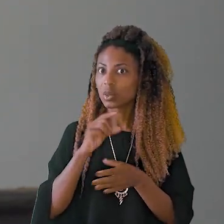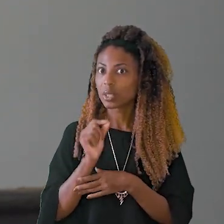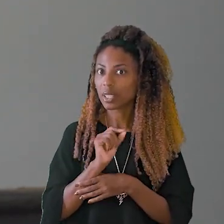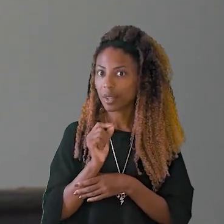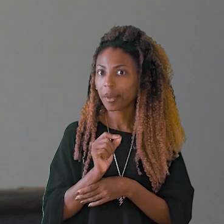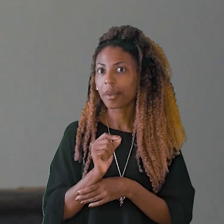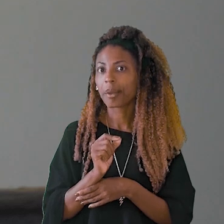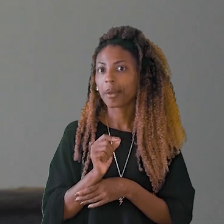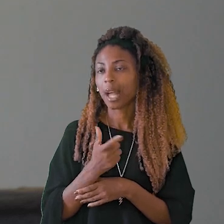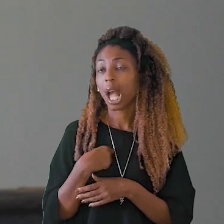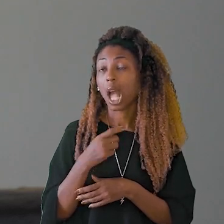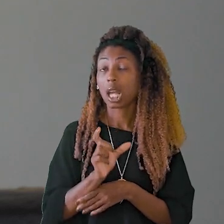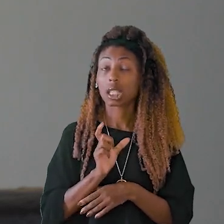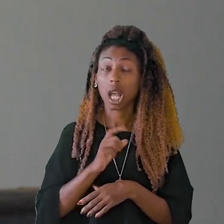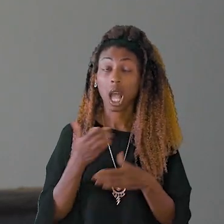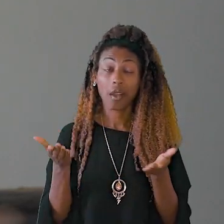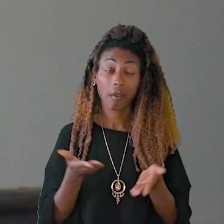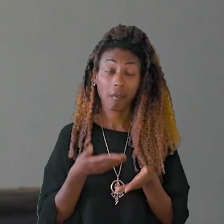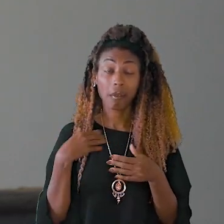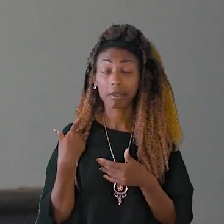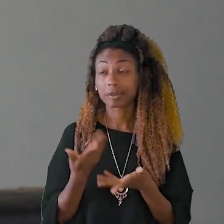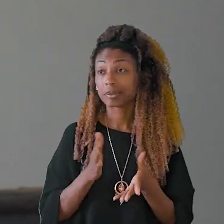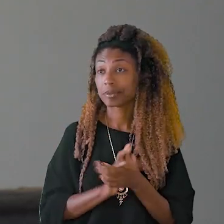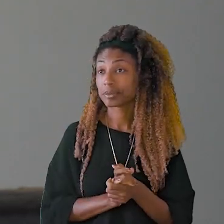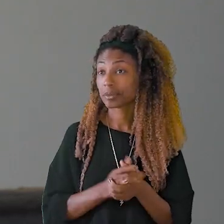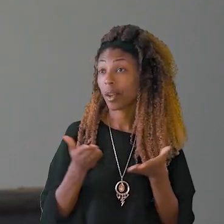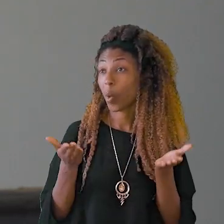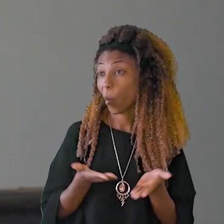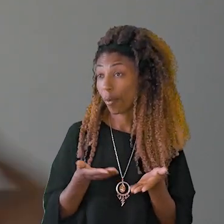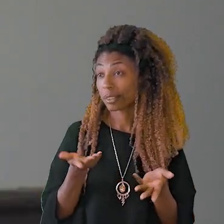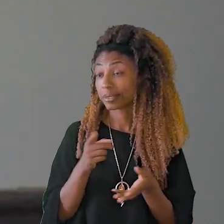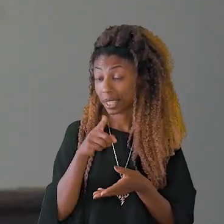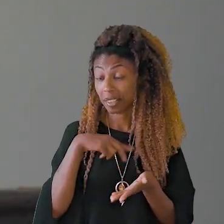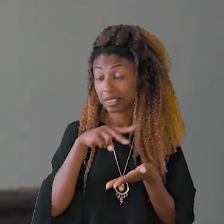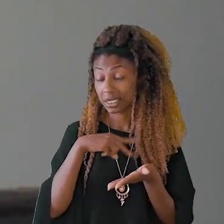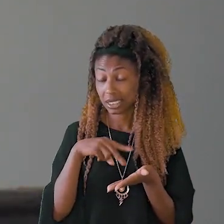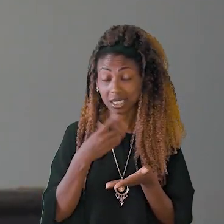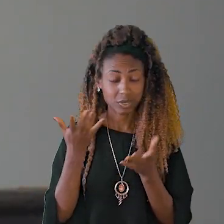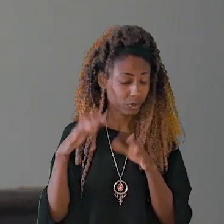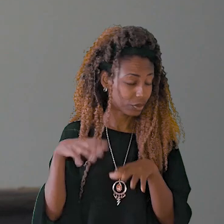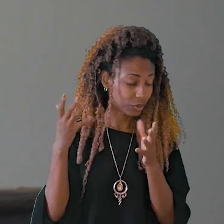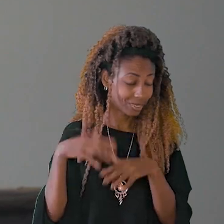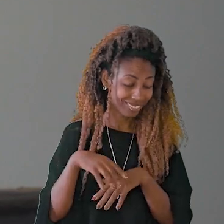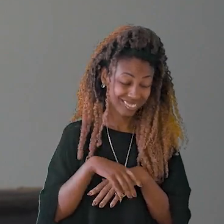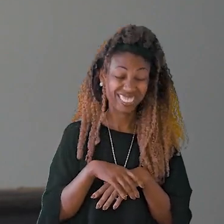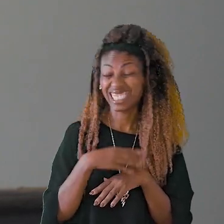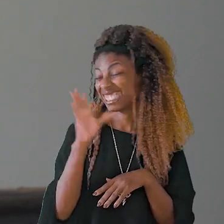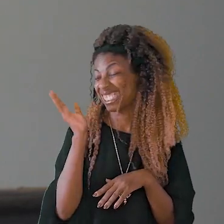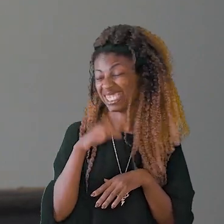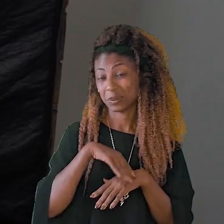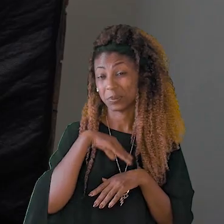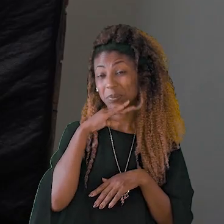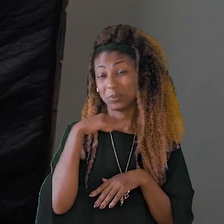comentários negativos, tipo, a Luna vai ter que entrar agora pra dançar? Será que ela vai ter que entrar agora pra dançar? Não quero mais ver, tô enjoada de ela lançar